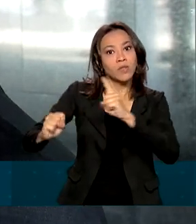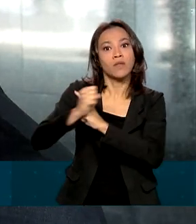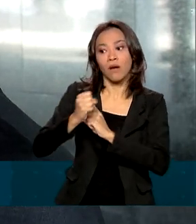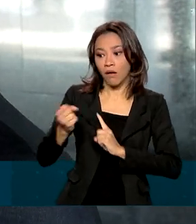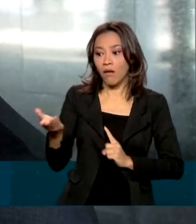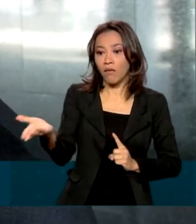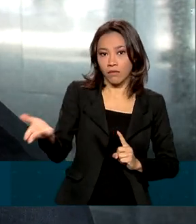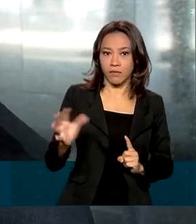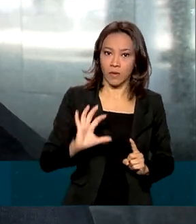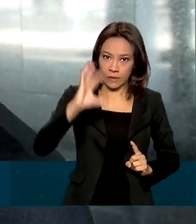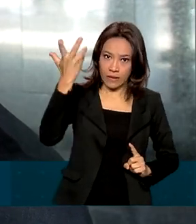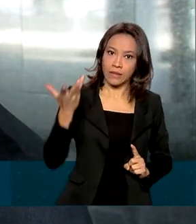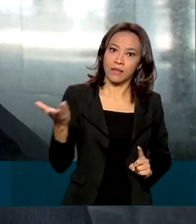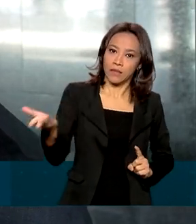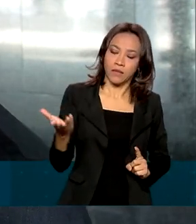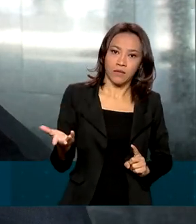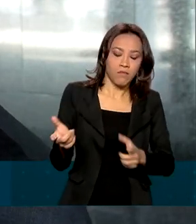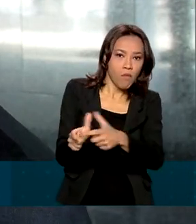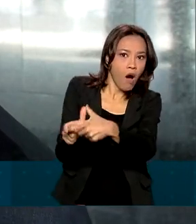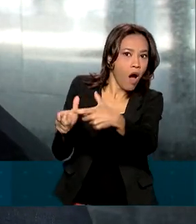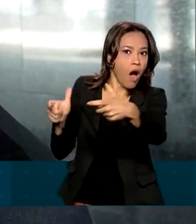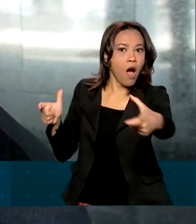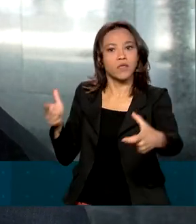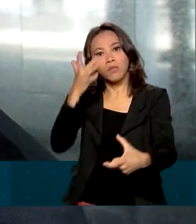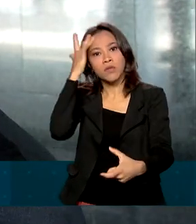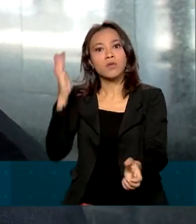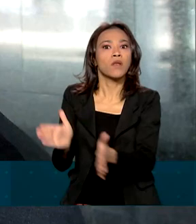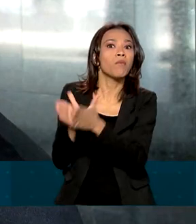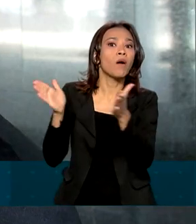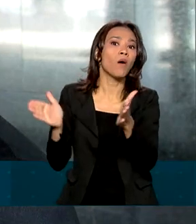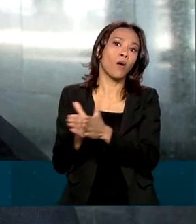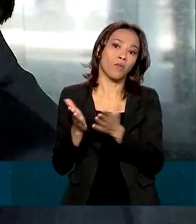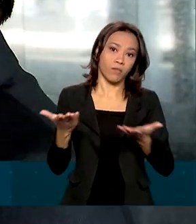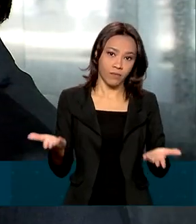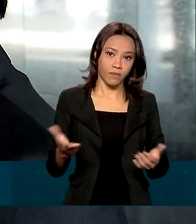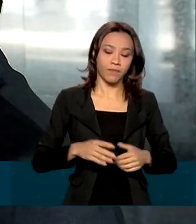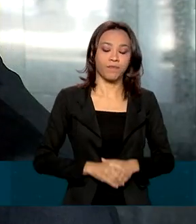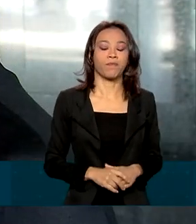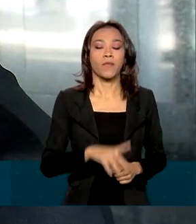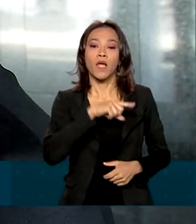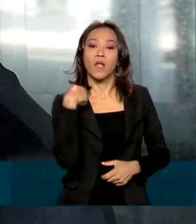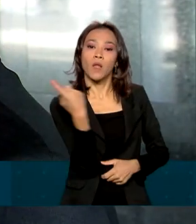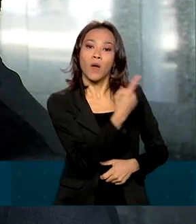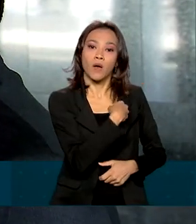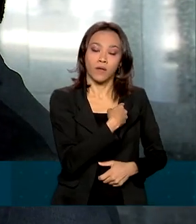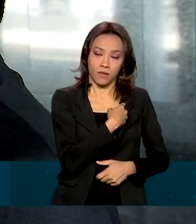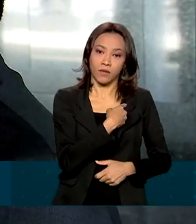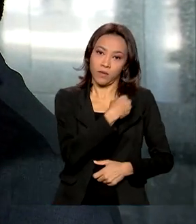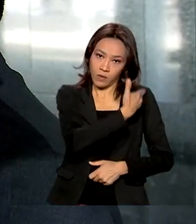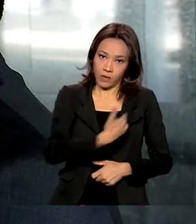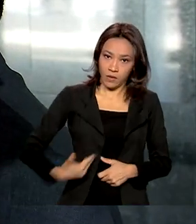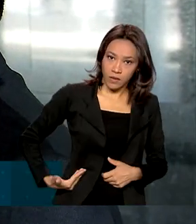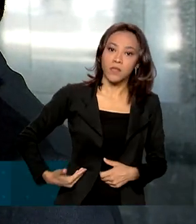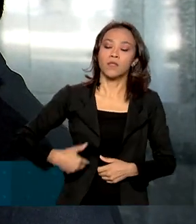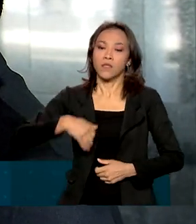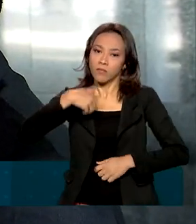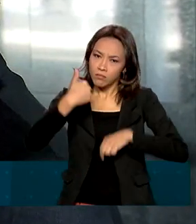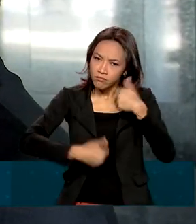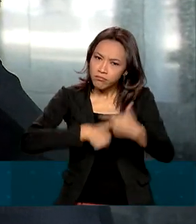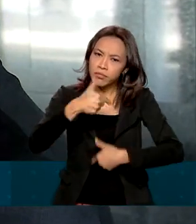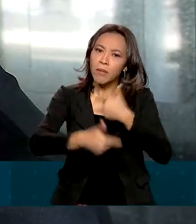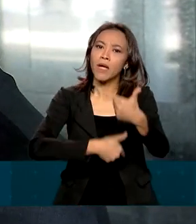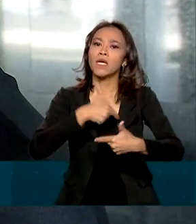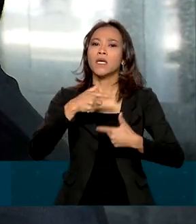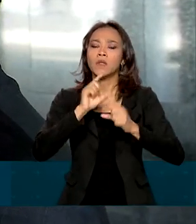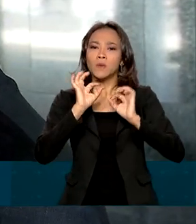né, que atinge muito mais a população que está na faixa da pobreza e extrema pobreza. Nós estamos trabalhando, né, de